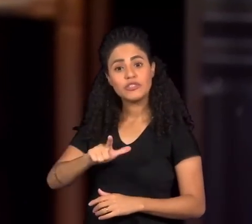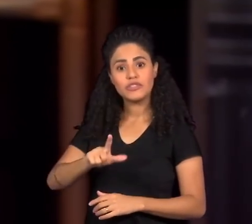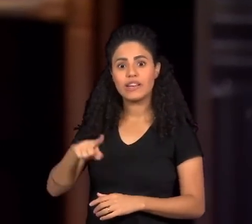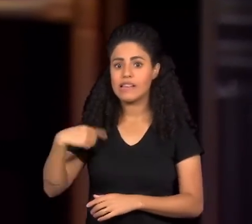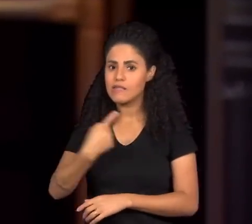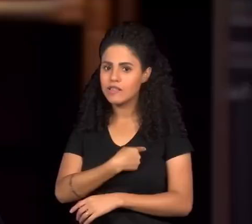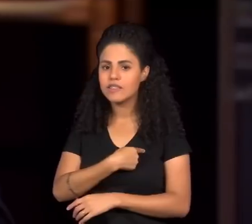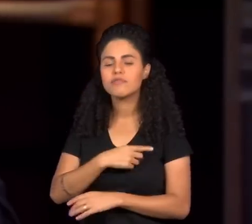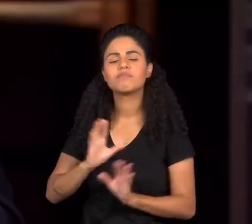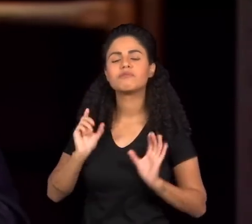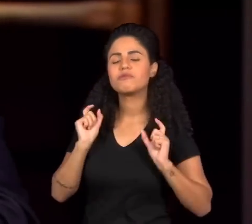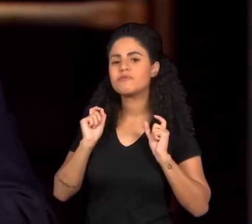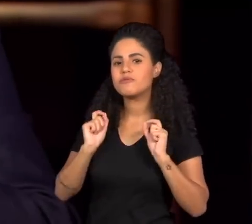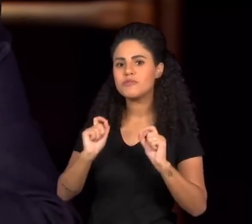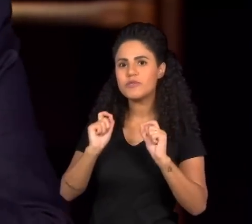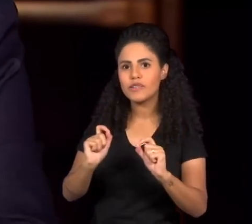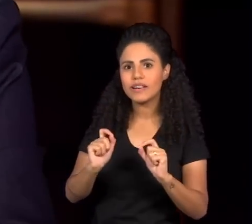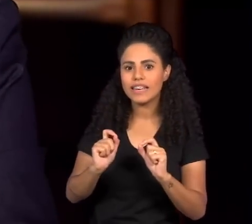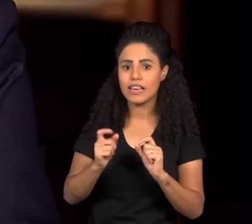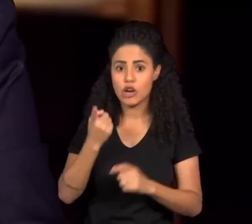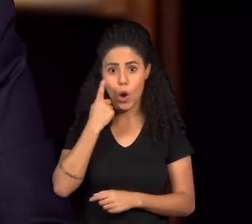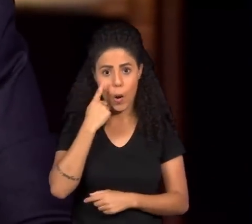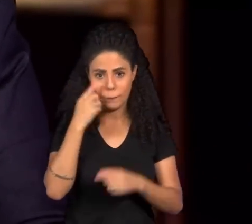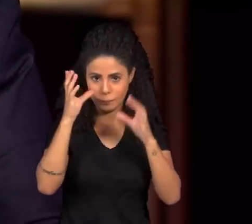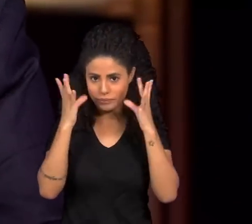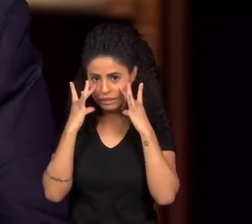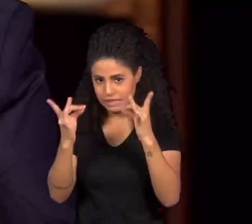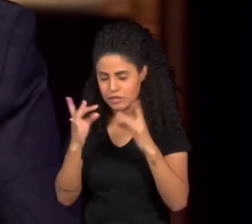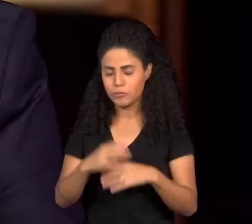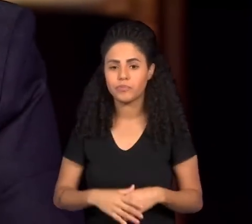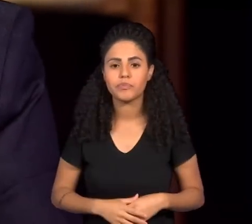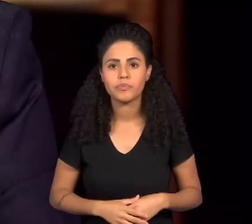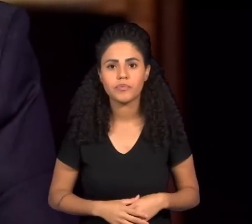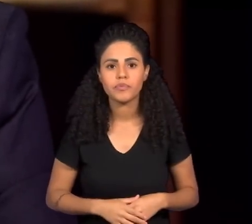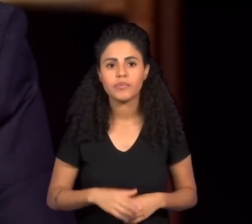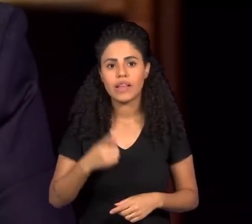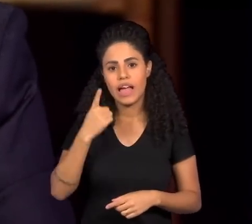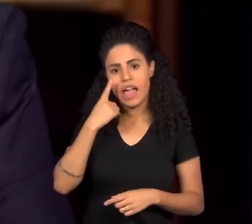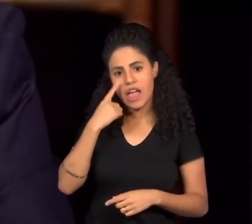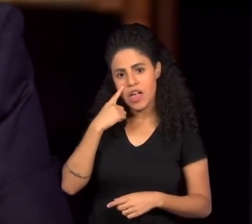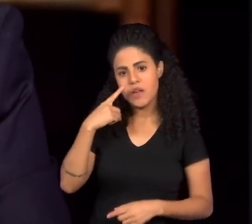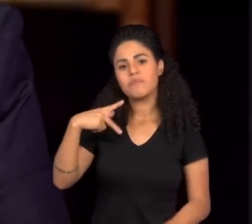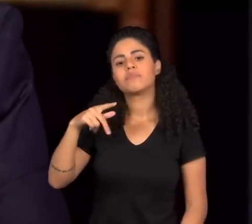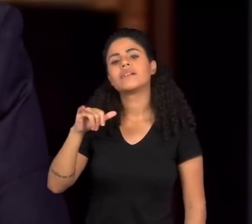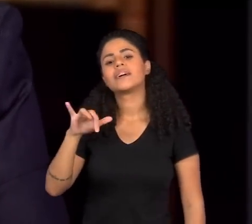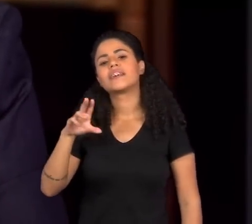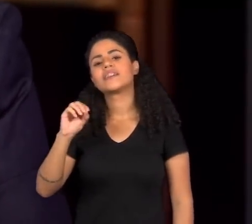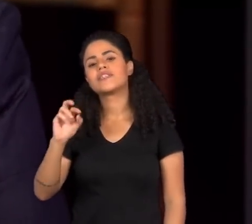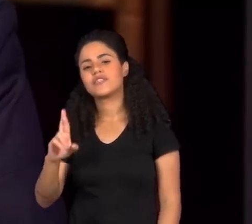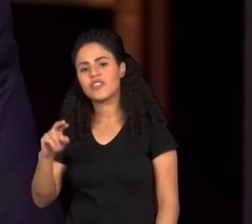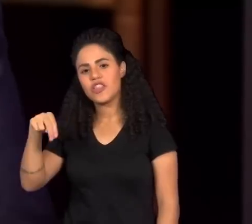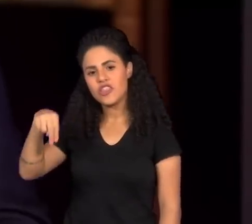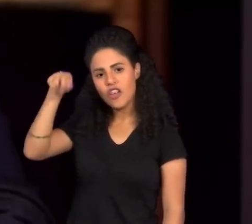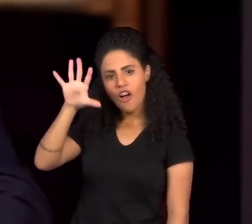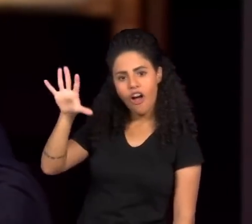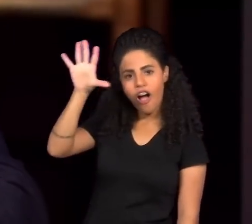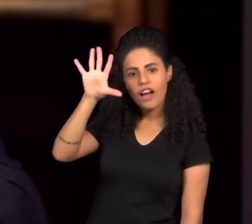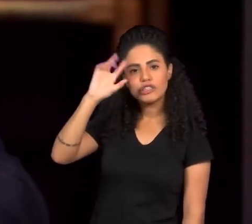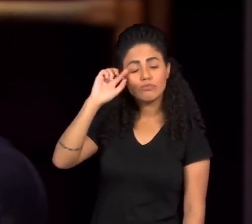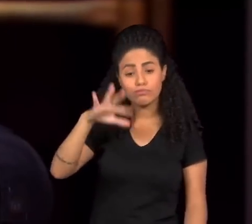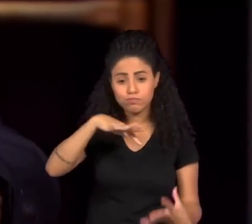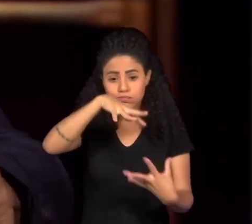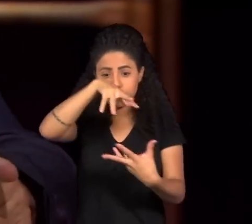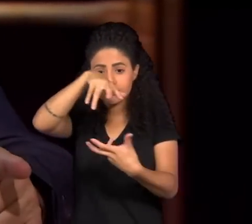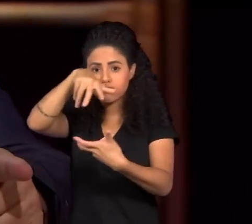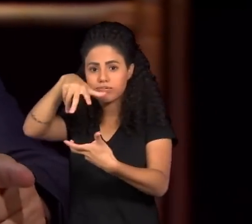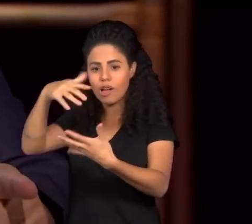uma viagem de, olha só, Paraíso do Norte, interior do Paraná, para o mundo,